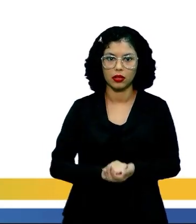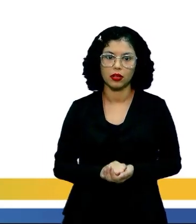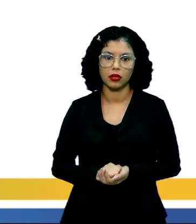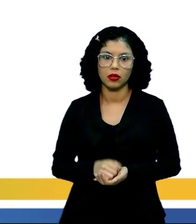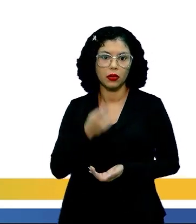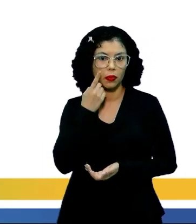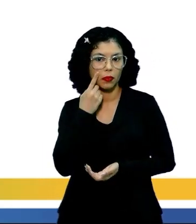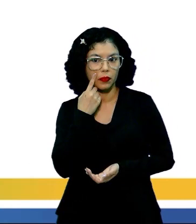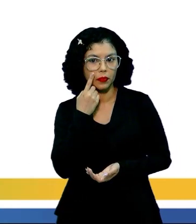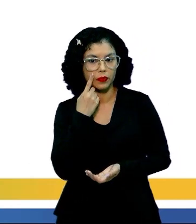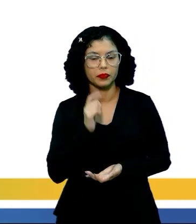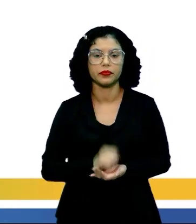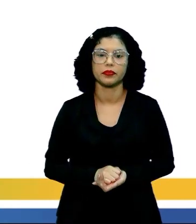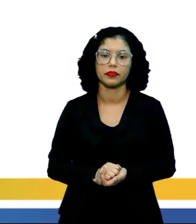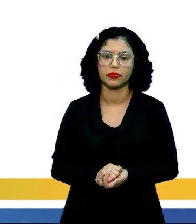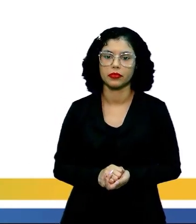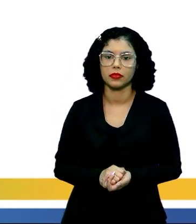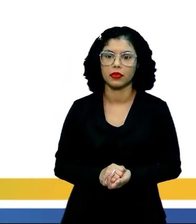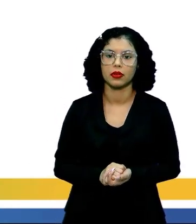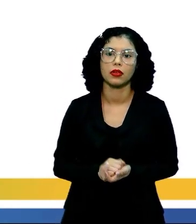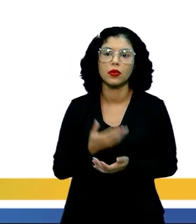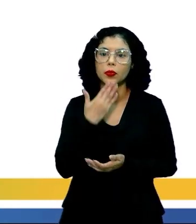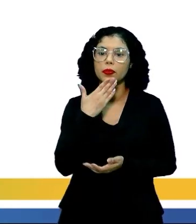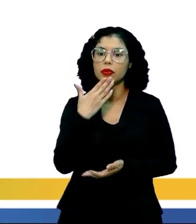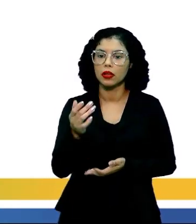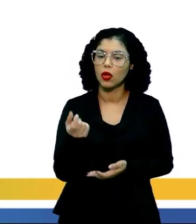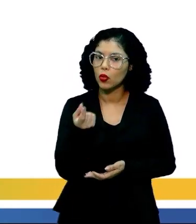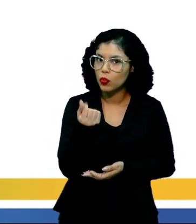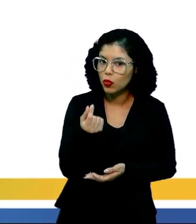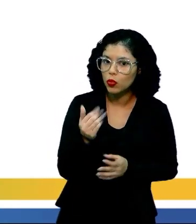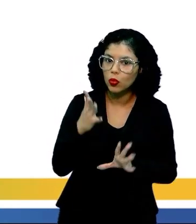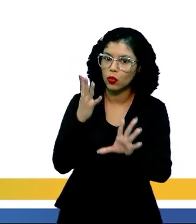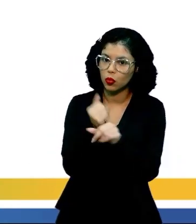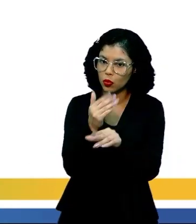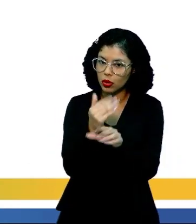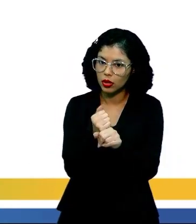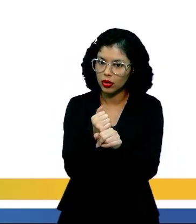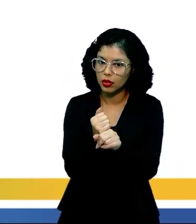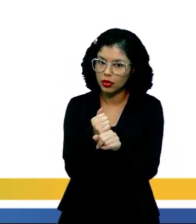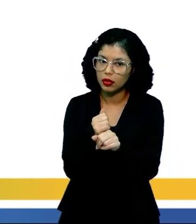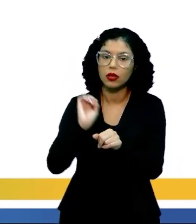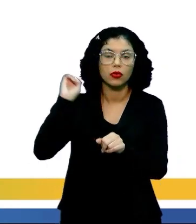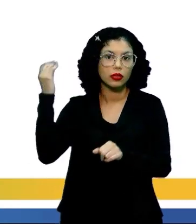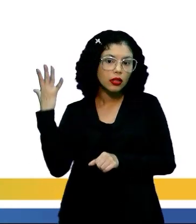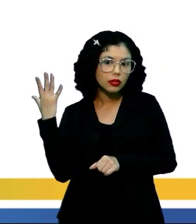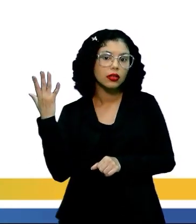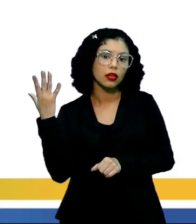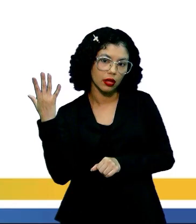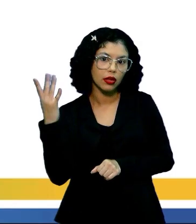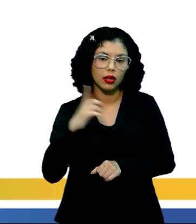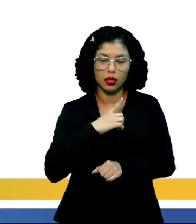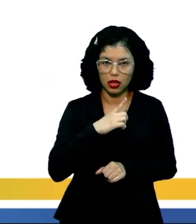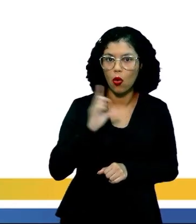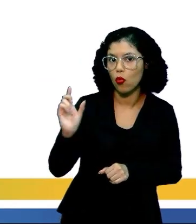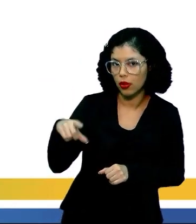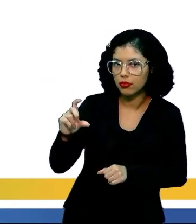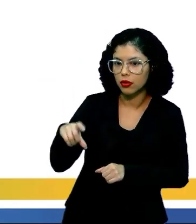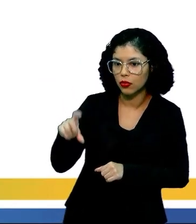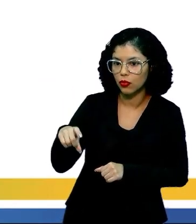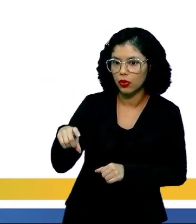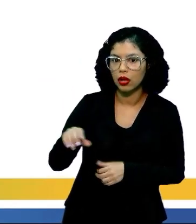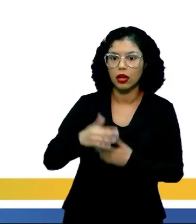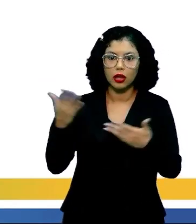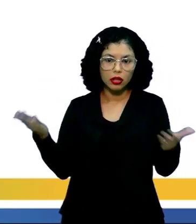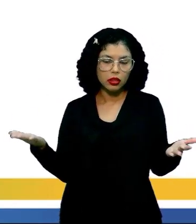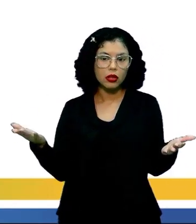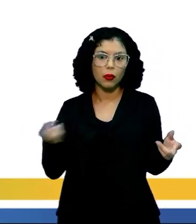Preste atenção aqui, ó. Aqui está pedindo a economia adicional caso ele obtivesse o cartão.